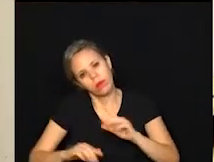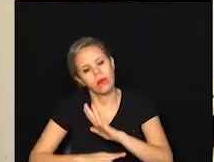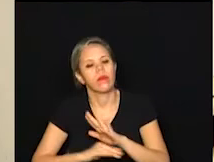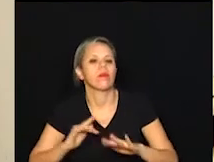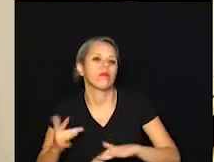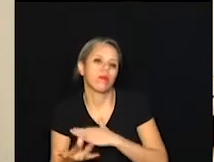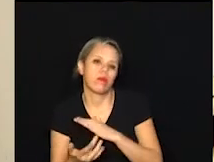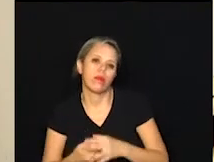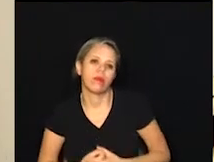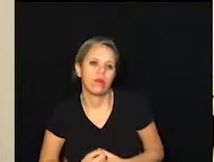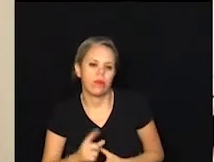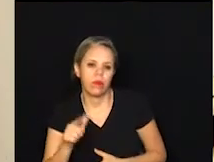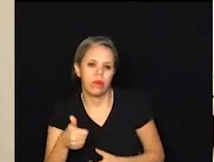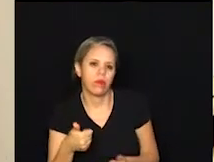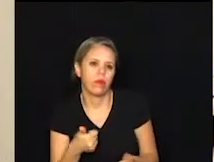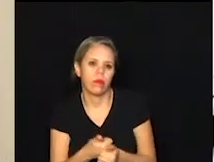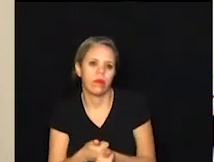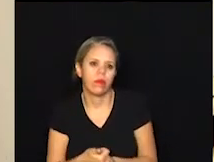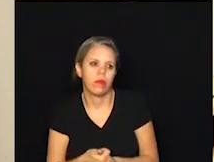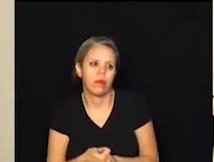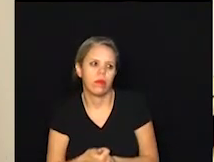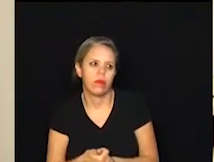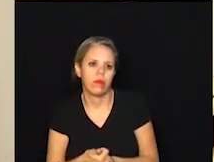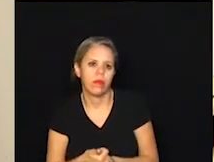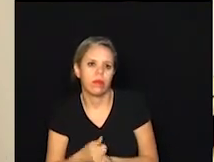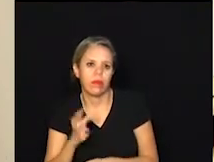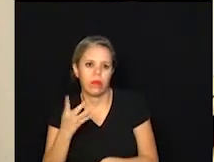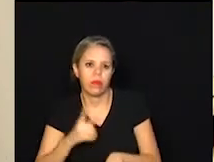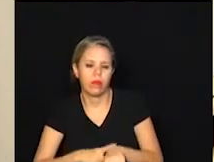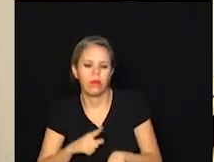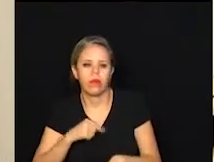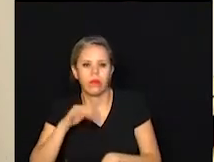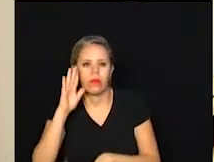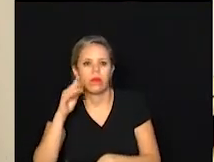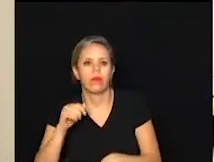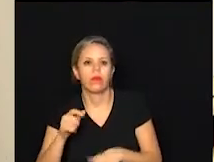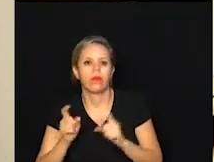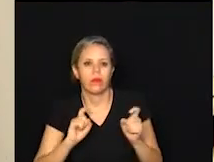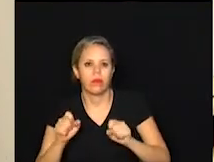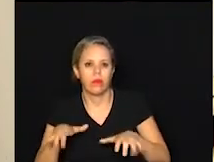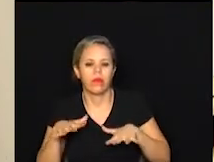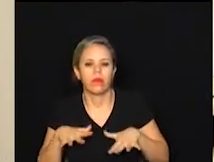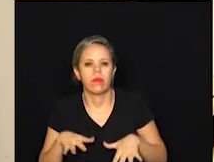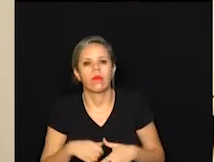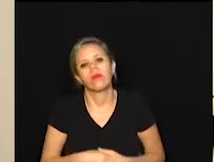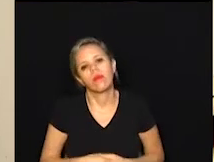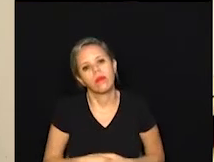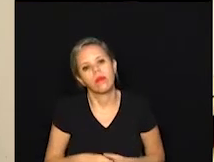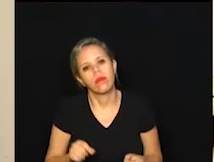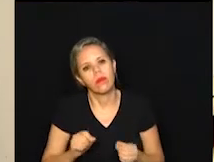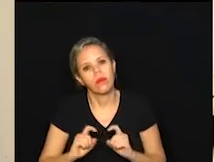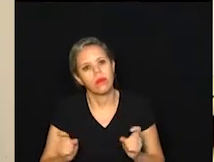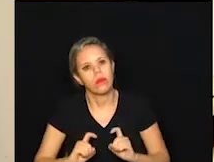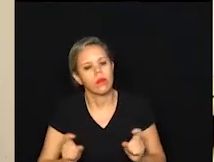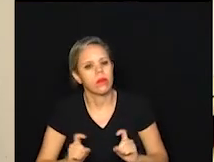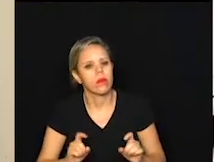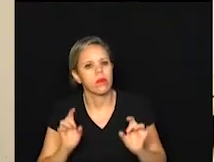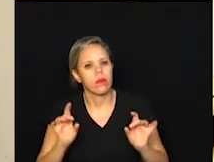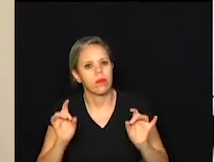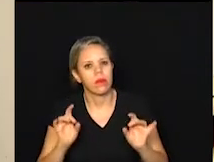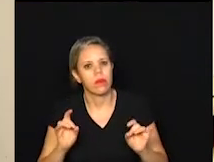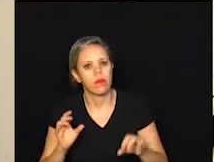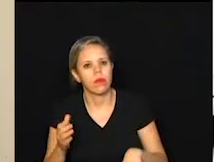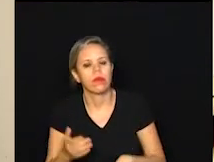redes sociais, porque logo mais, a partir das 16 horas, tem mais atividade aqui no plenário. Será realizada a reunião